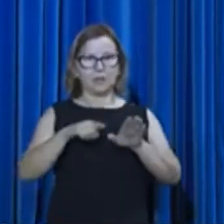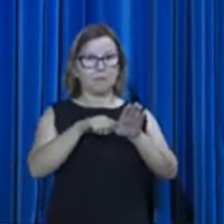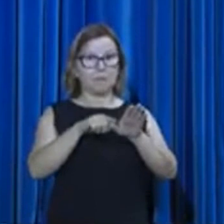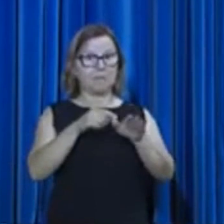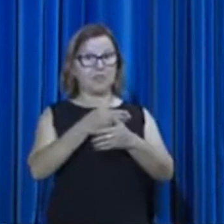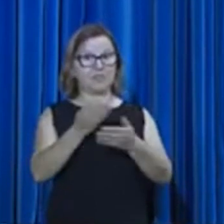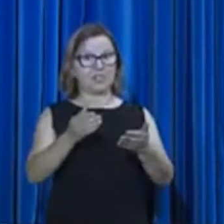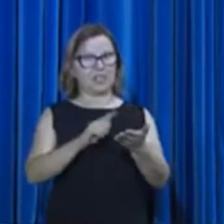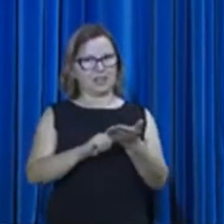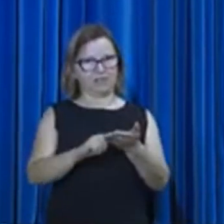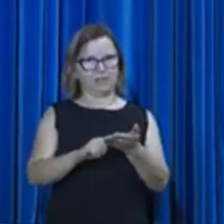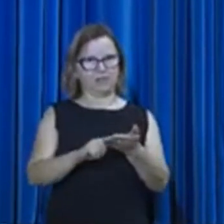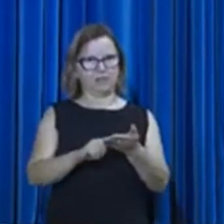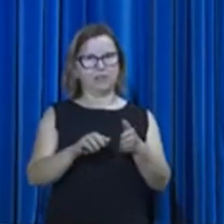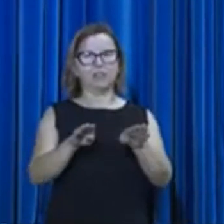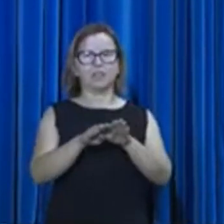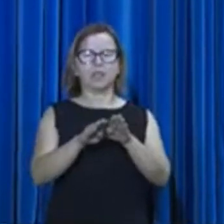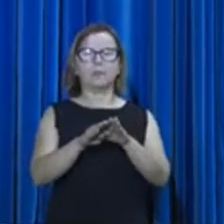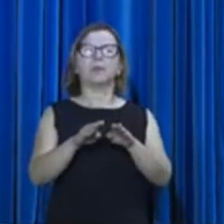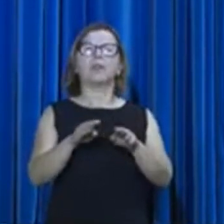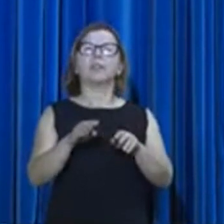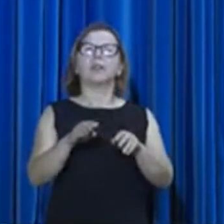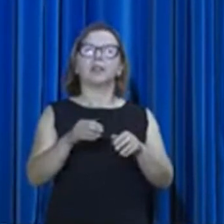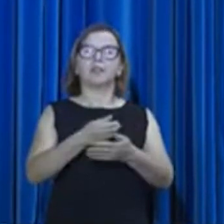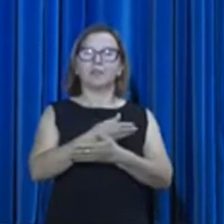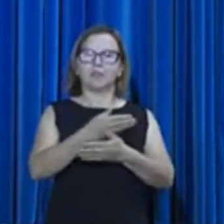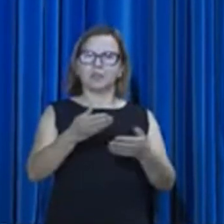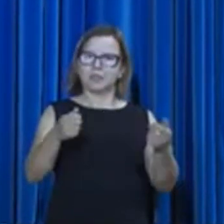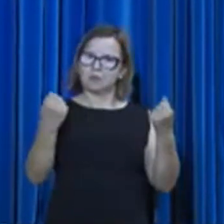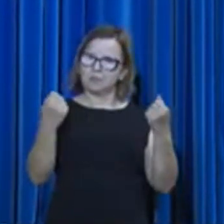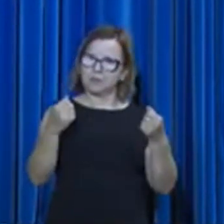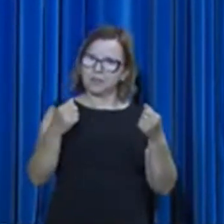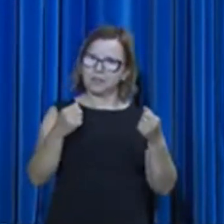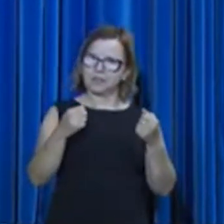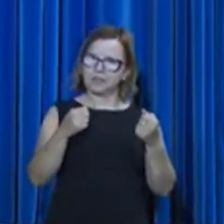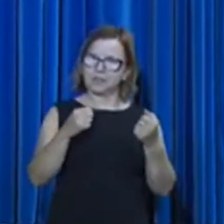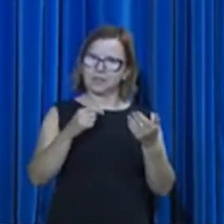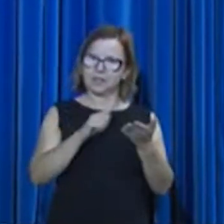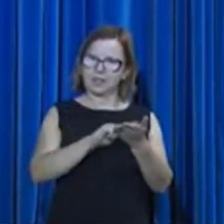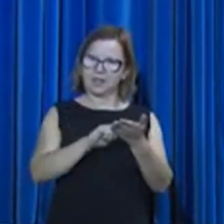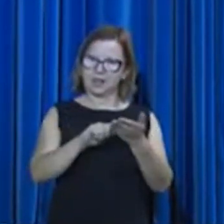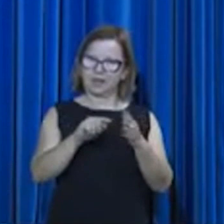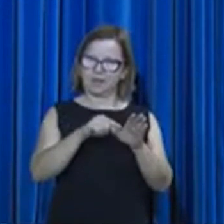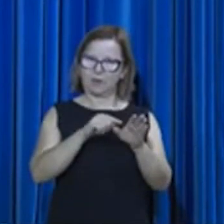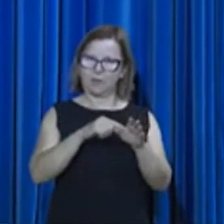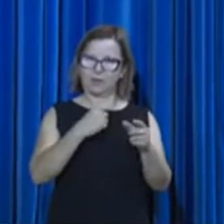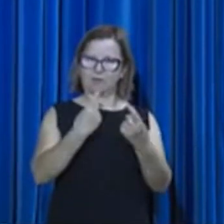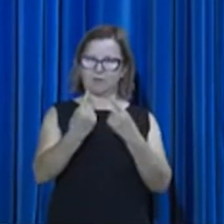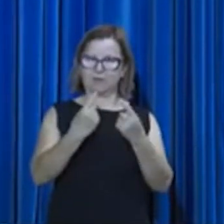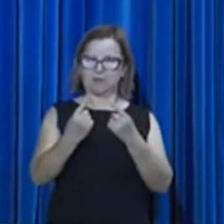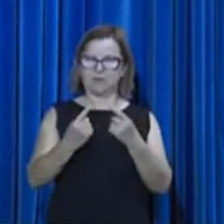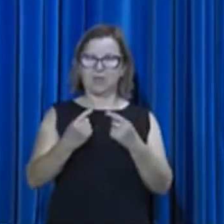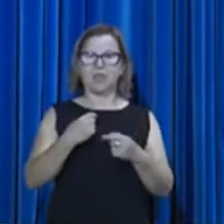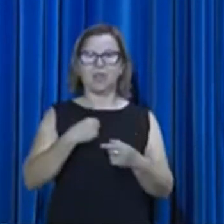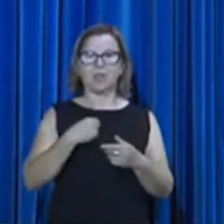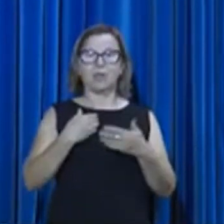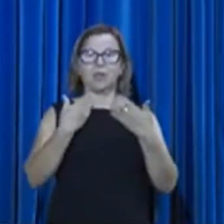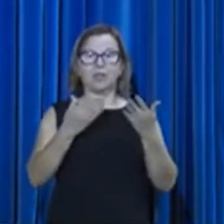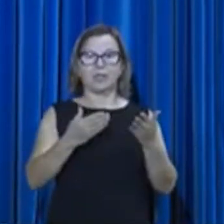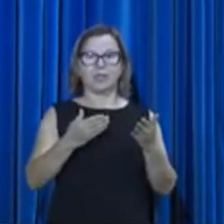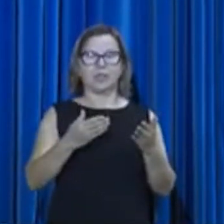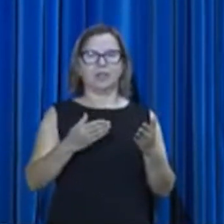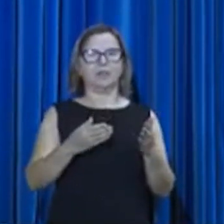também vós deveis lavar os pés uns dos outros, porque eu vos dei o exemplo, para que, como eu vos